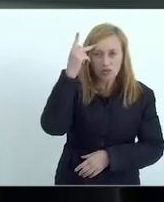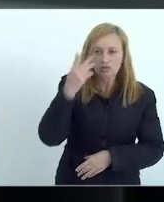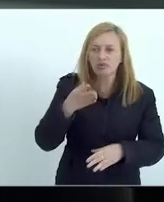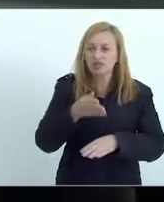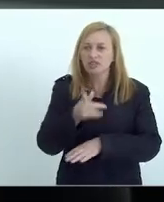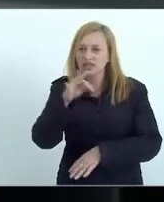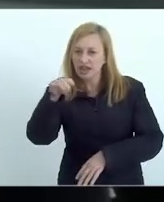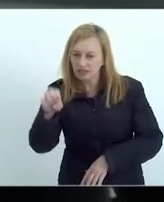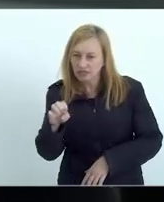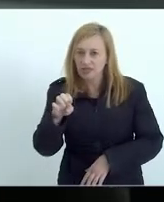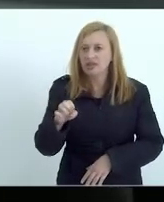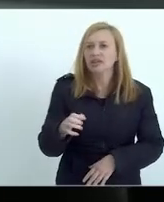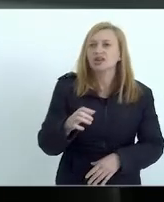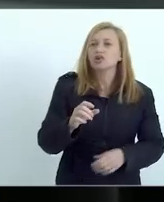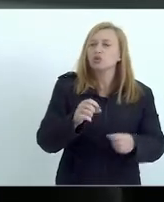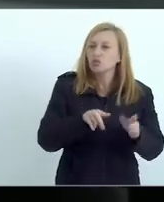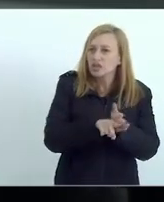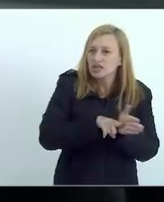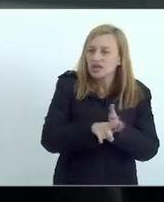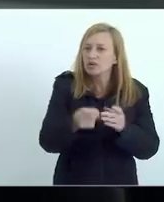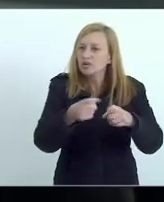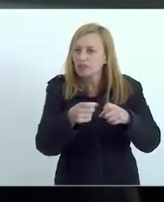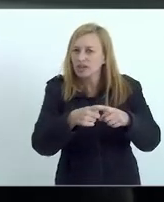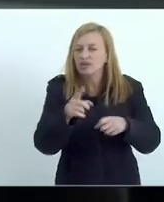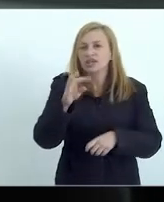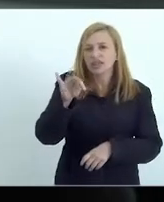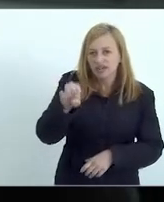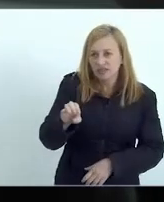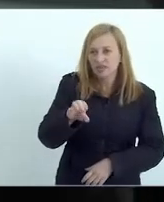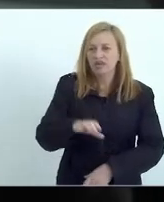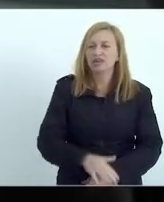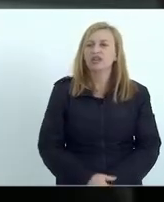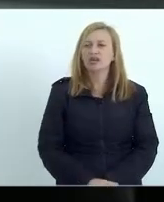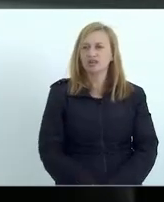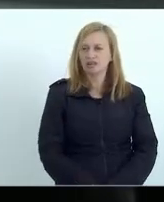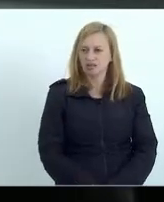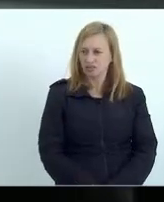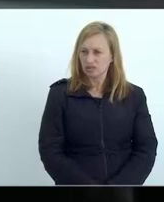fazer esse tá feio para fazer o exame médico e o Tássio